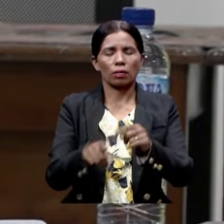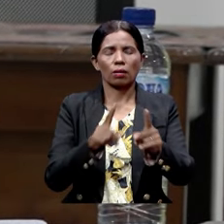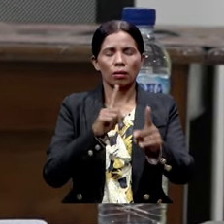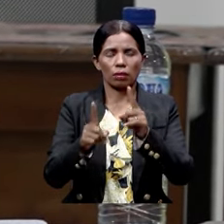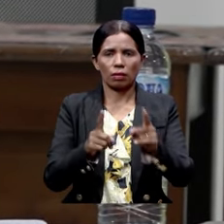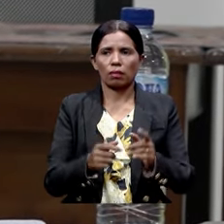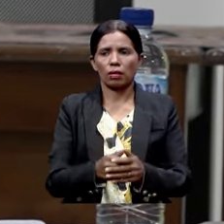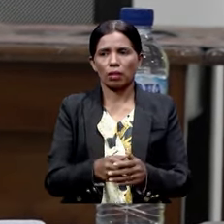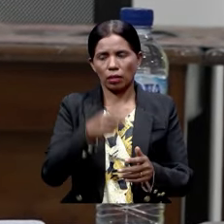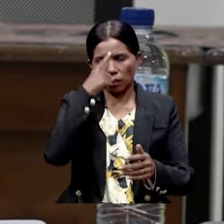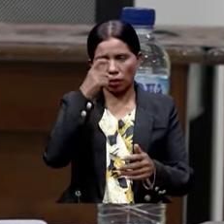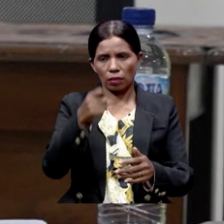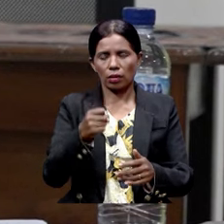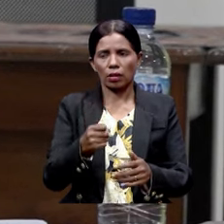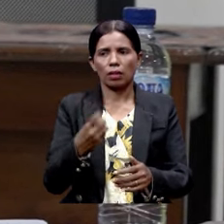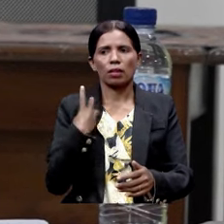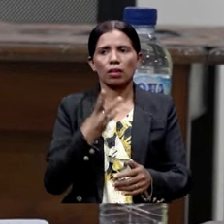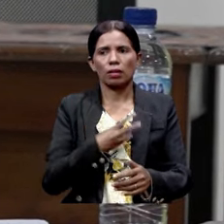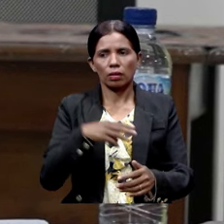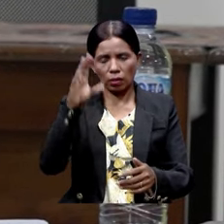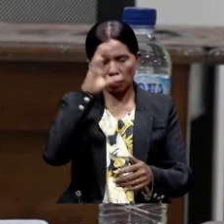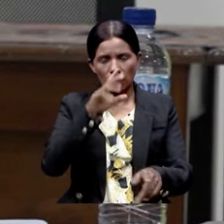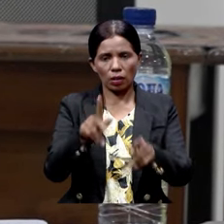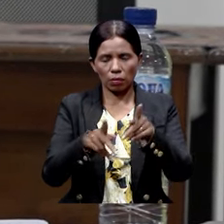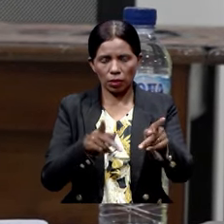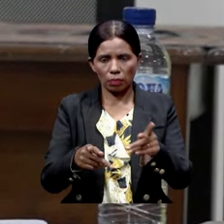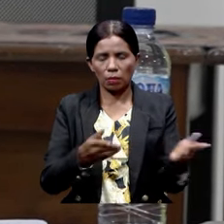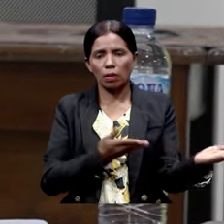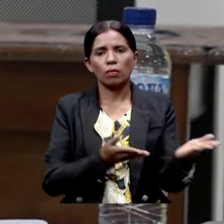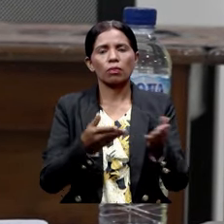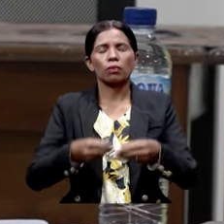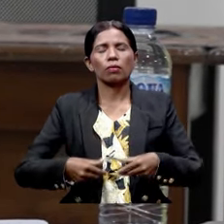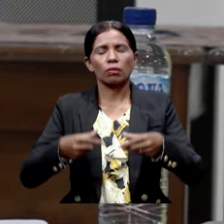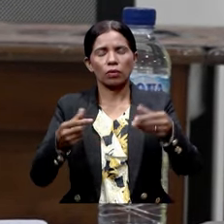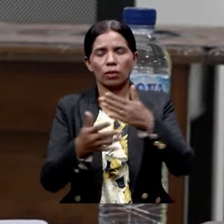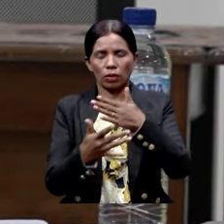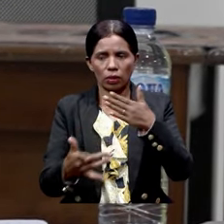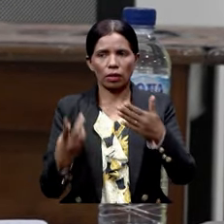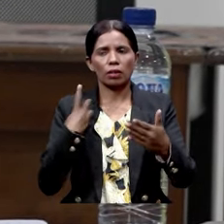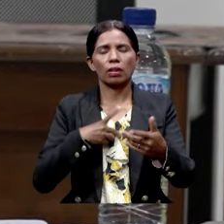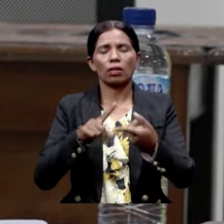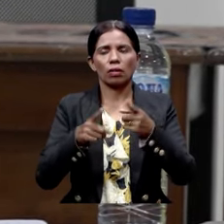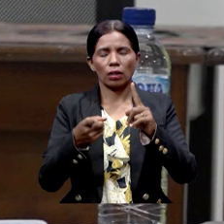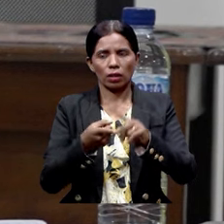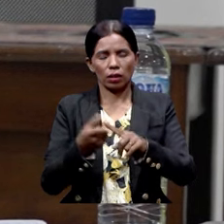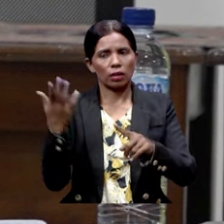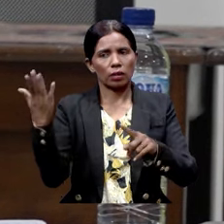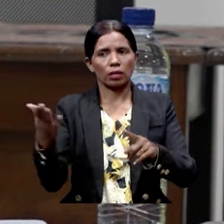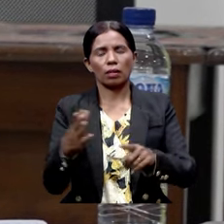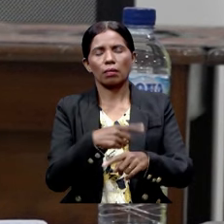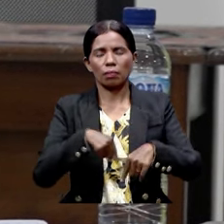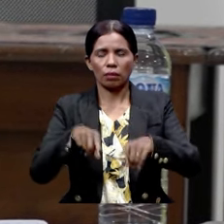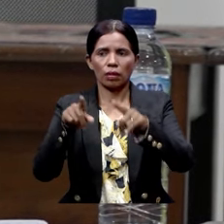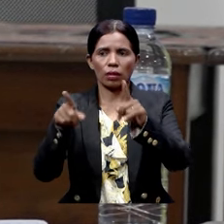nebe mag tamba seida da la ruma e da si babuca donor nebe mag atumai donor, então e da ne colega sira e a banco de sangue da la ruma ba e